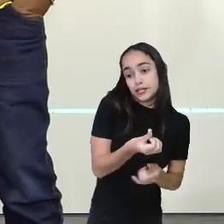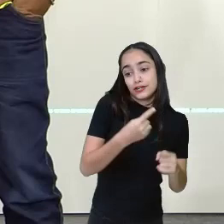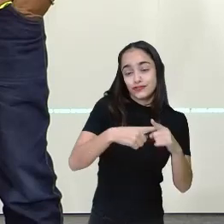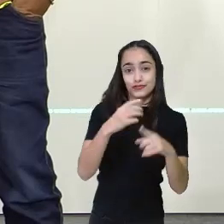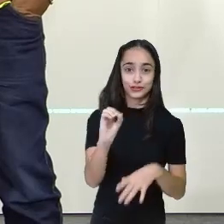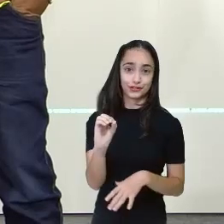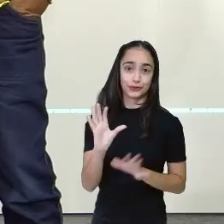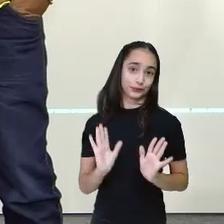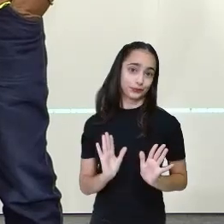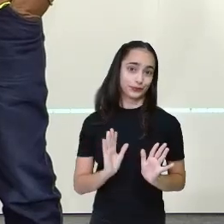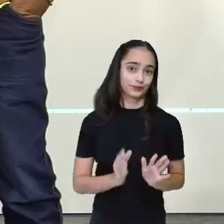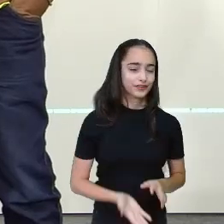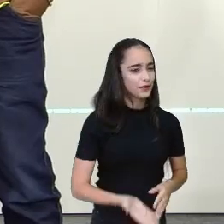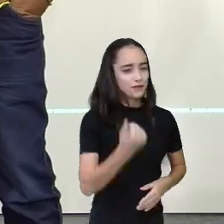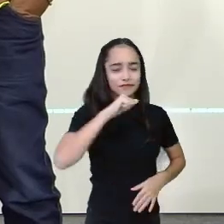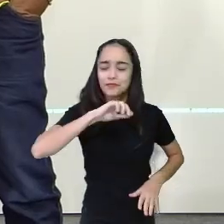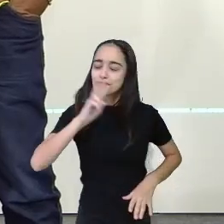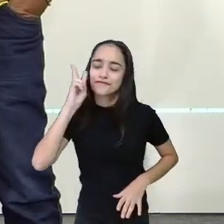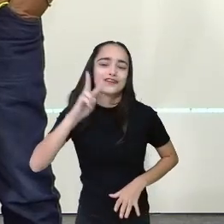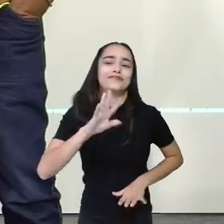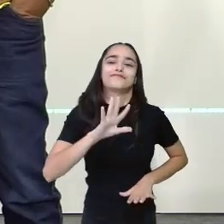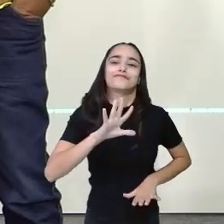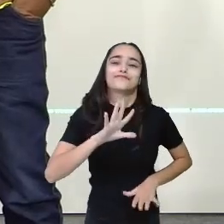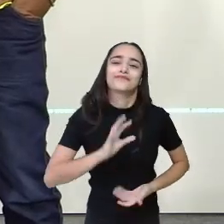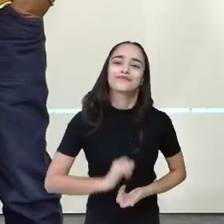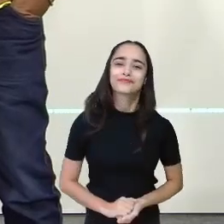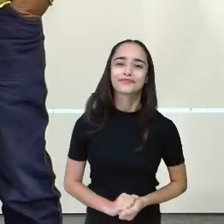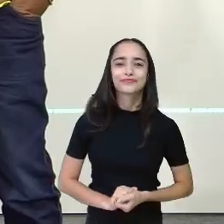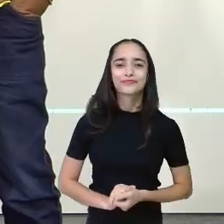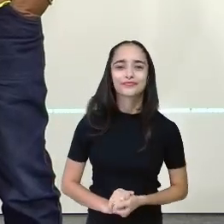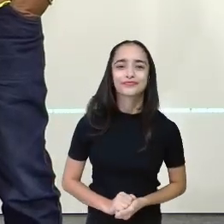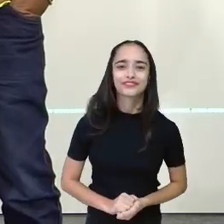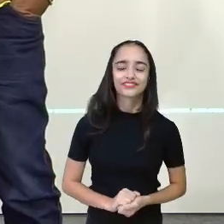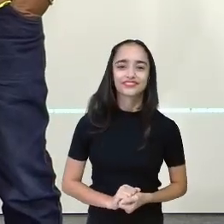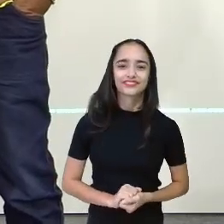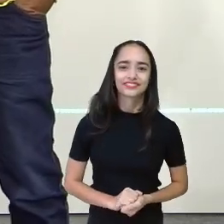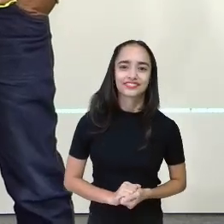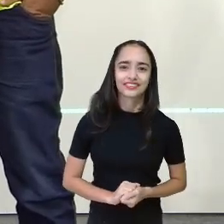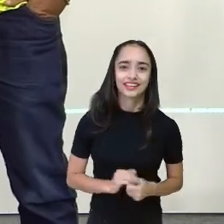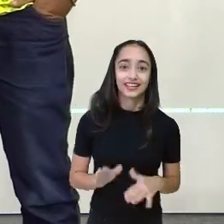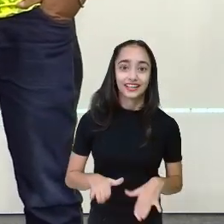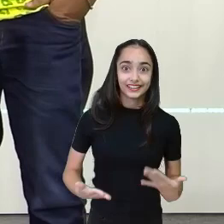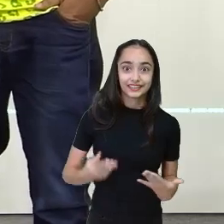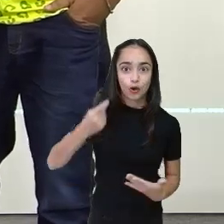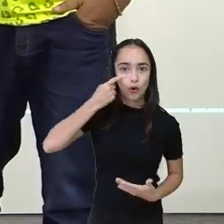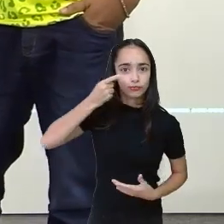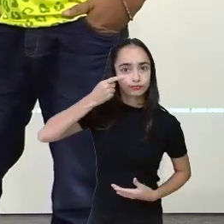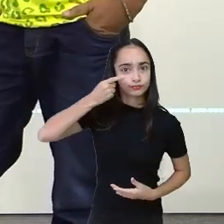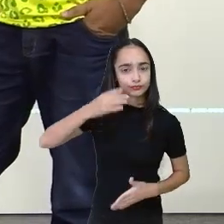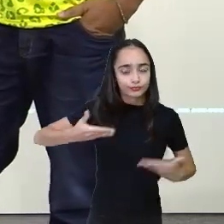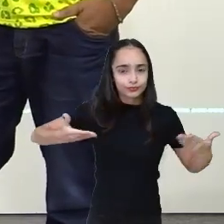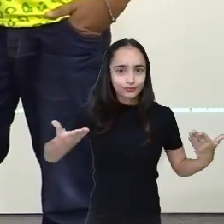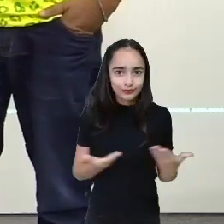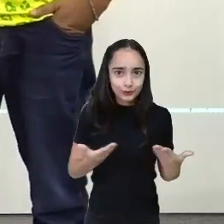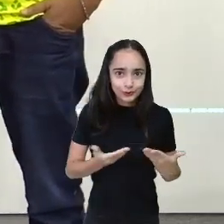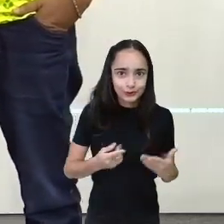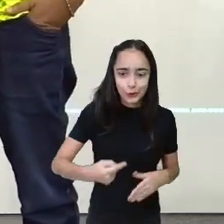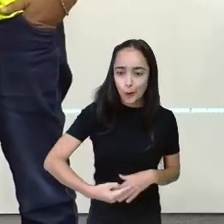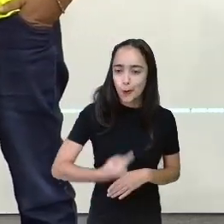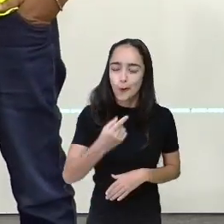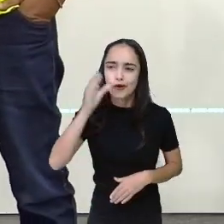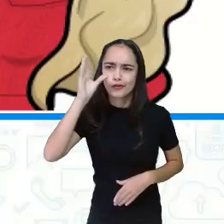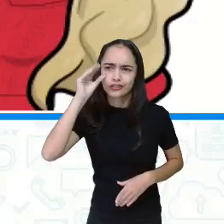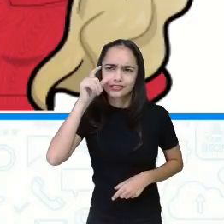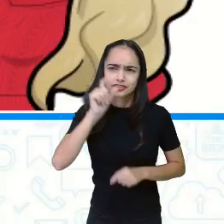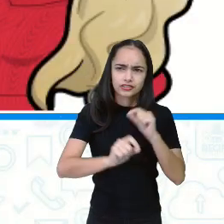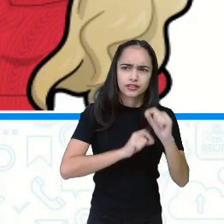não é? Vamos lá. Vamos lá. Vamos lá, Jonaci. Então veja só. Hoje, uma das curiosidades é